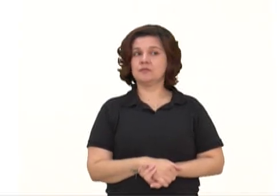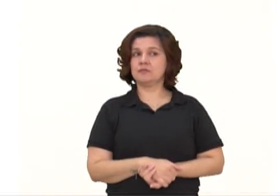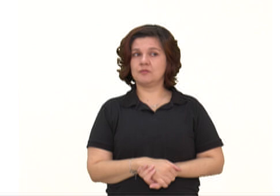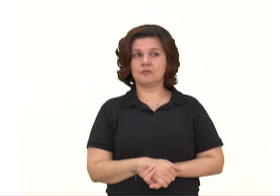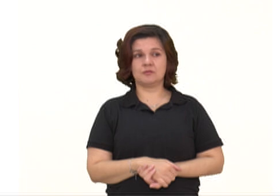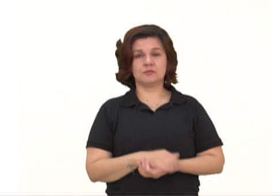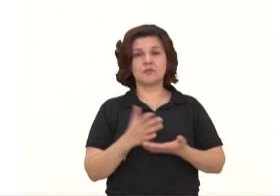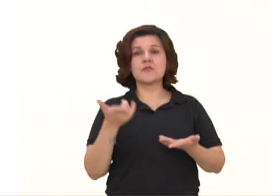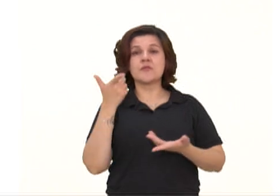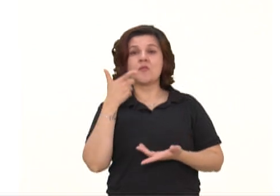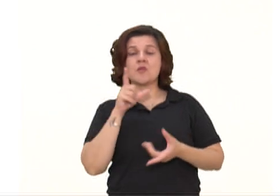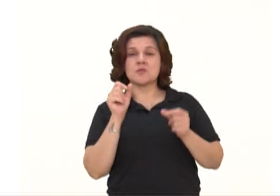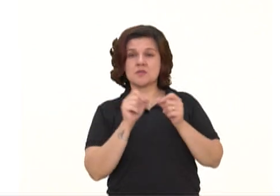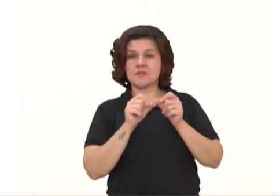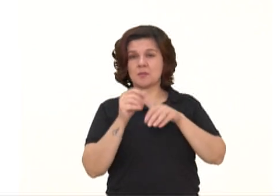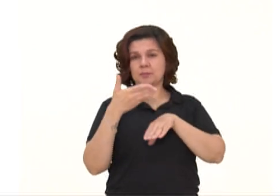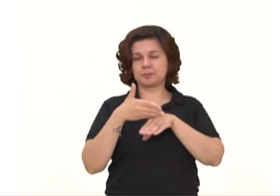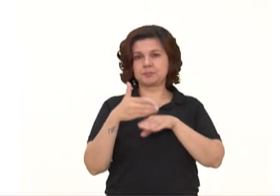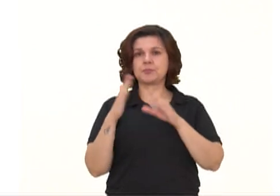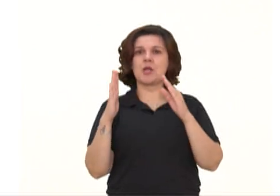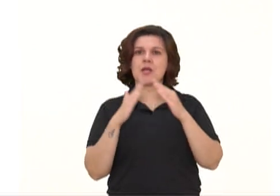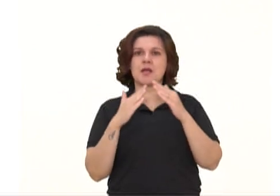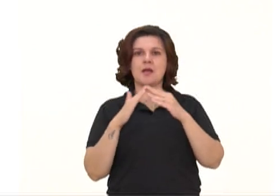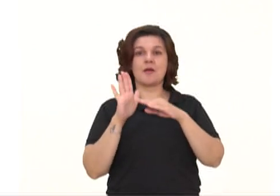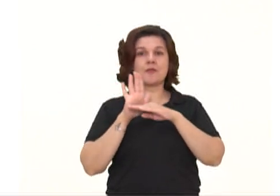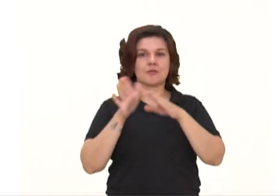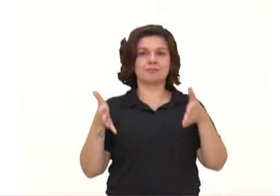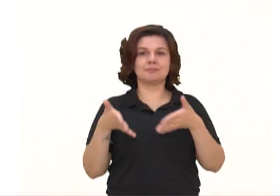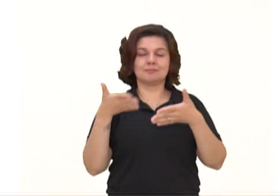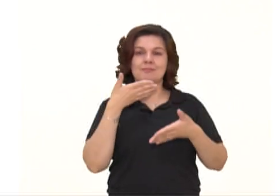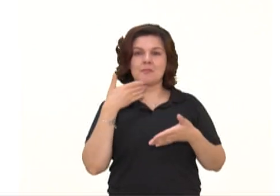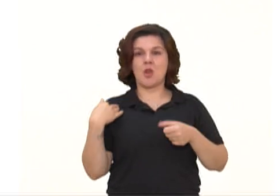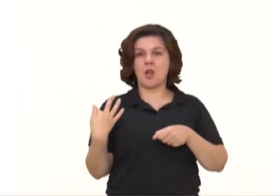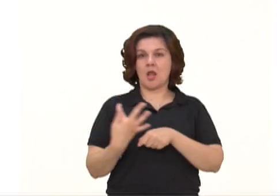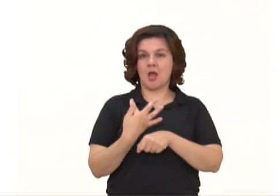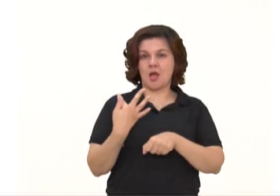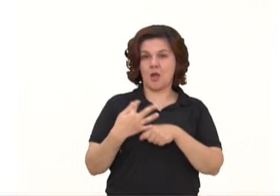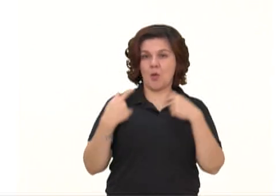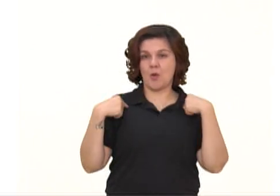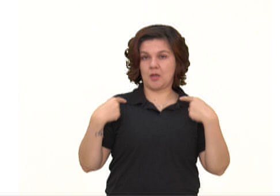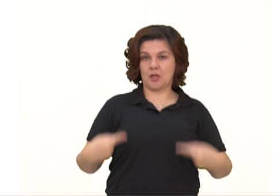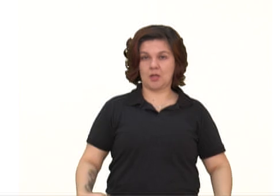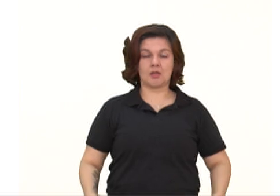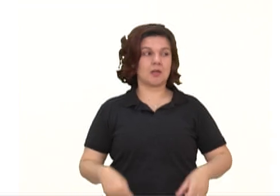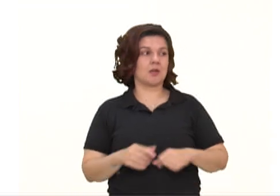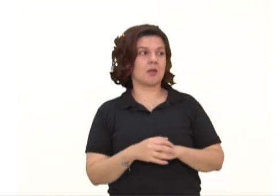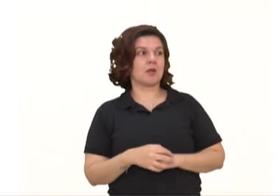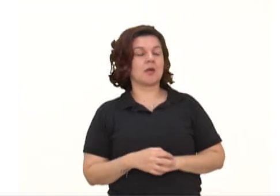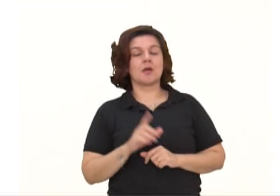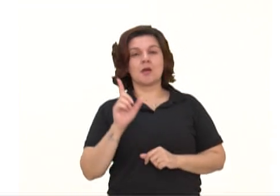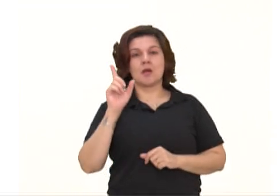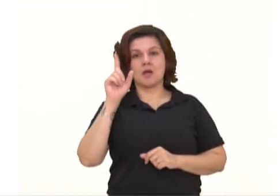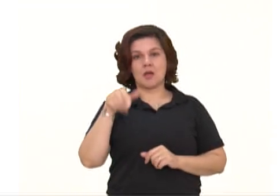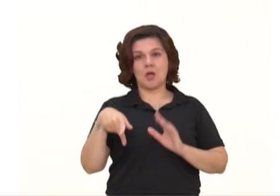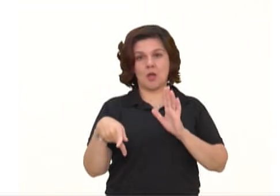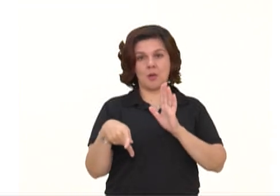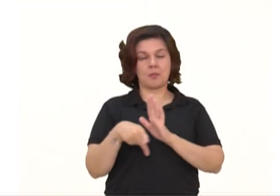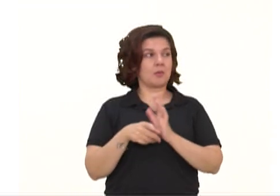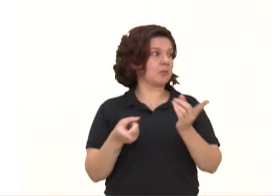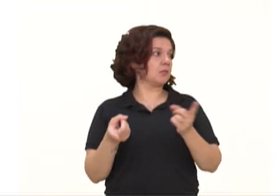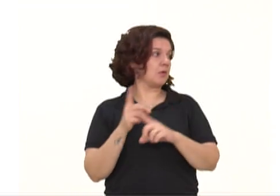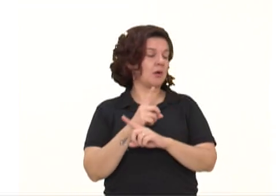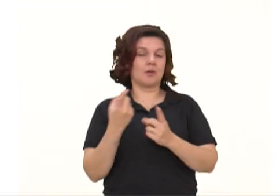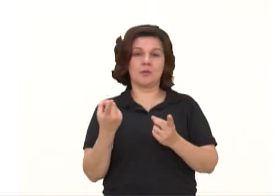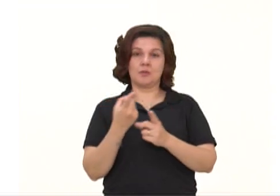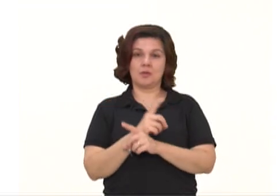que você vai praticar aí, que vai ajudar você a melhorar ali a sua resistência corporal, esse exercício aqui que você deve fazer de forma alternada, levantando